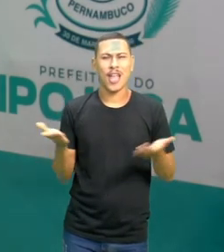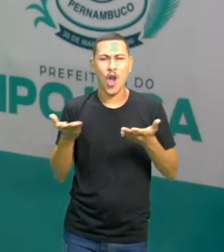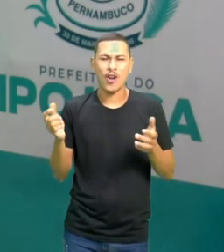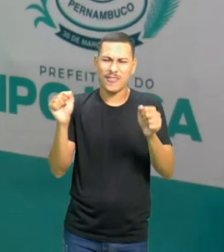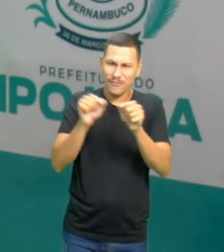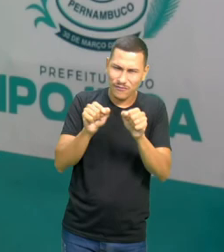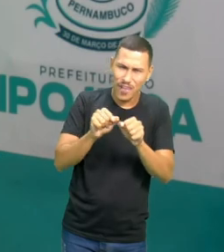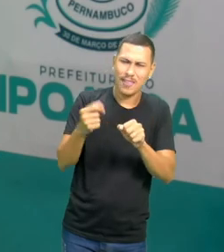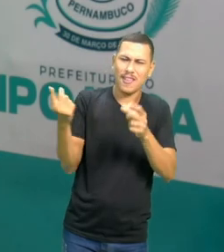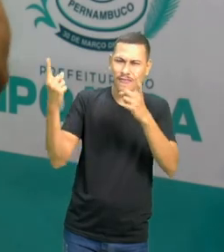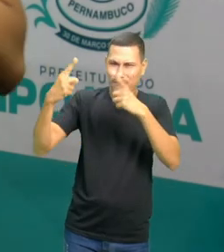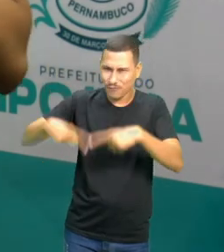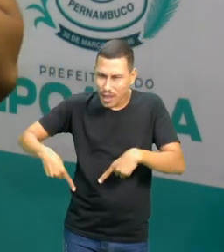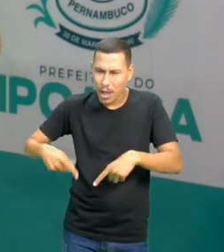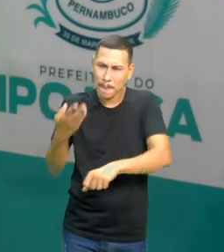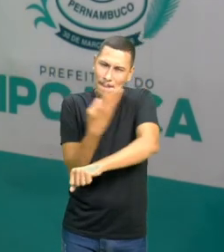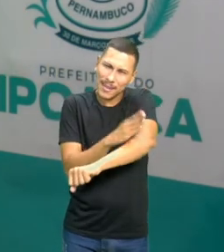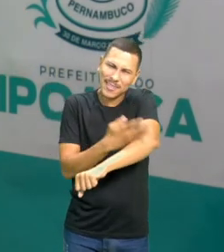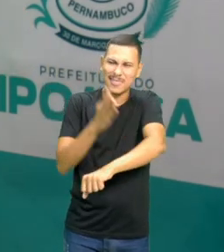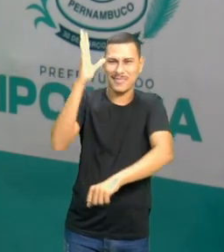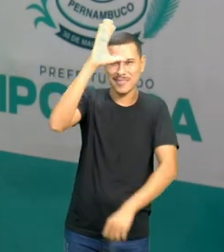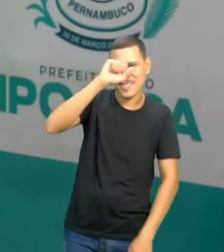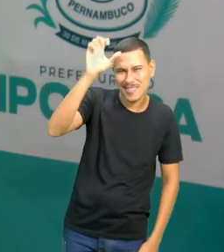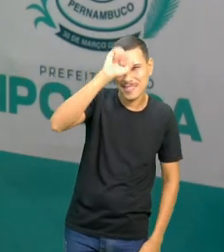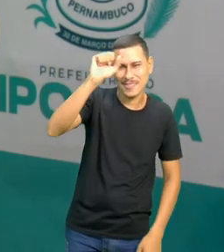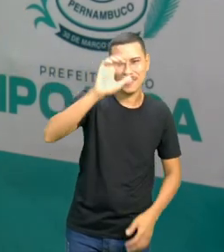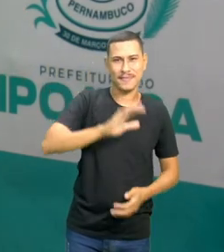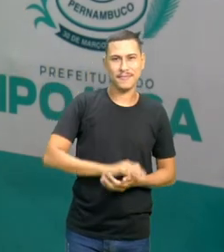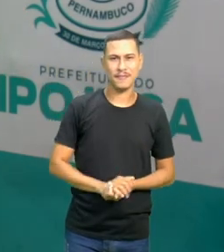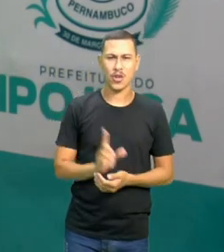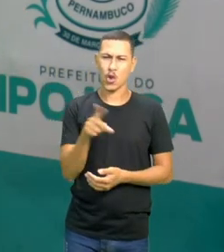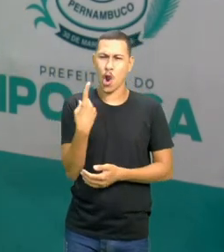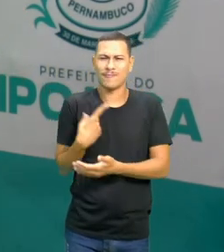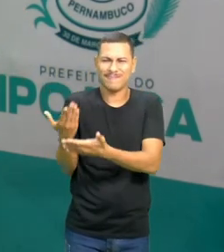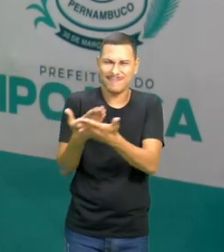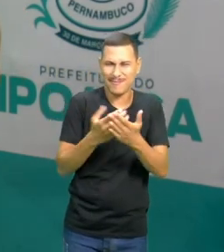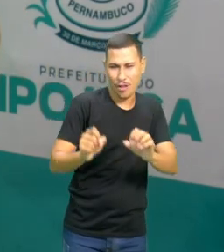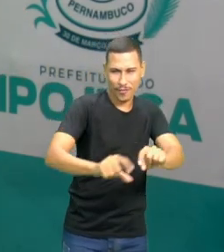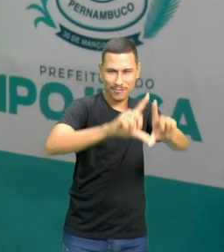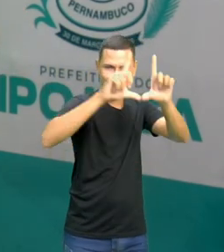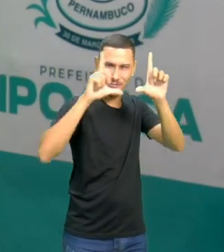Realize o desafio, pratique, aprenda. As